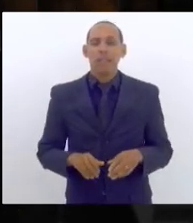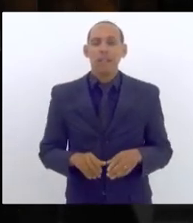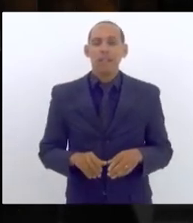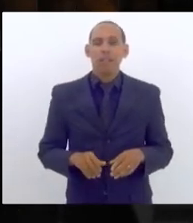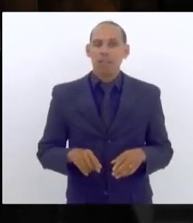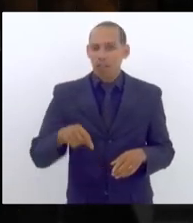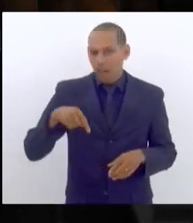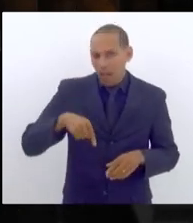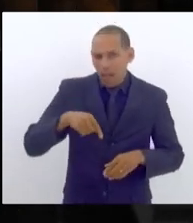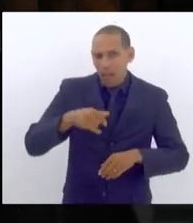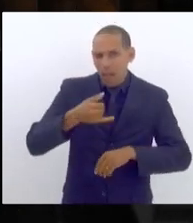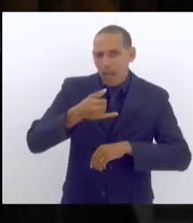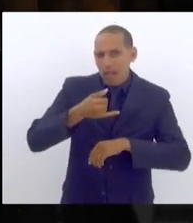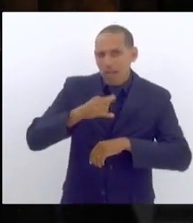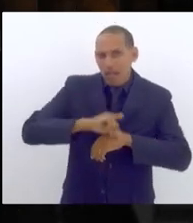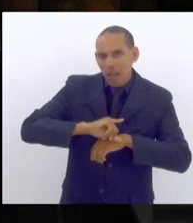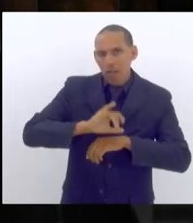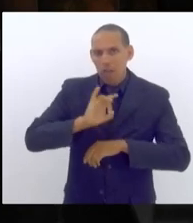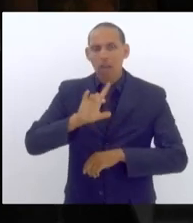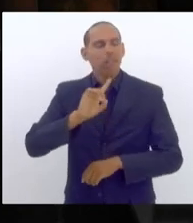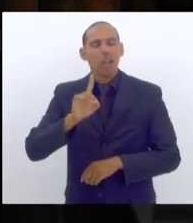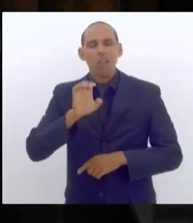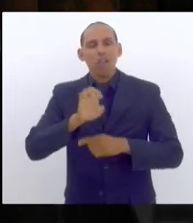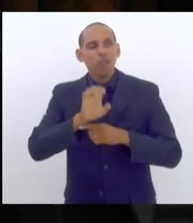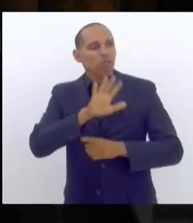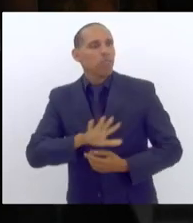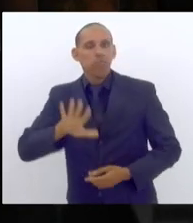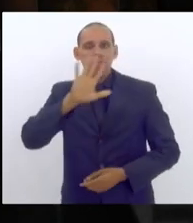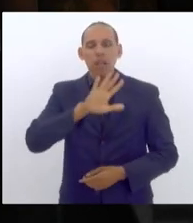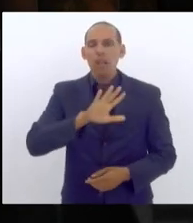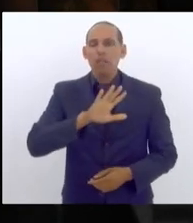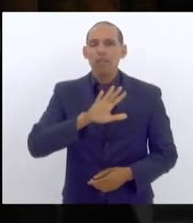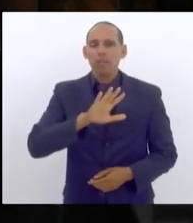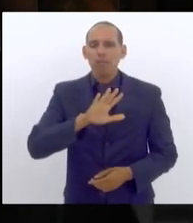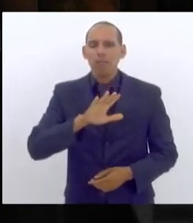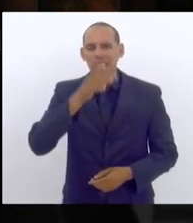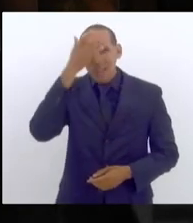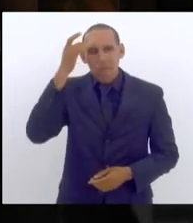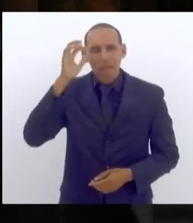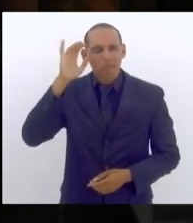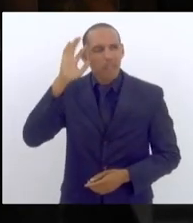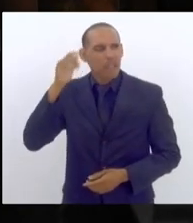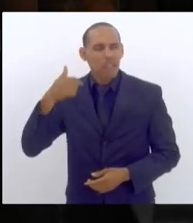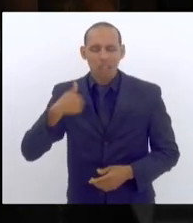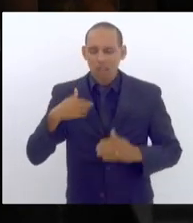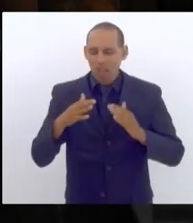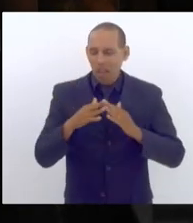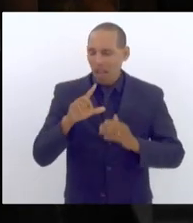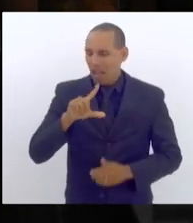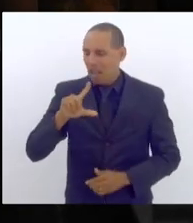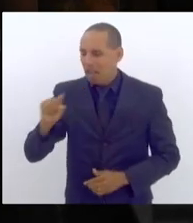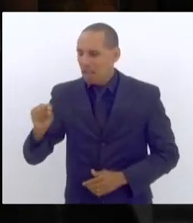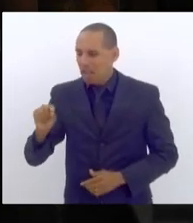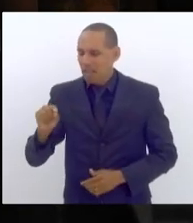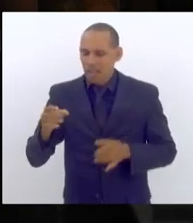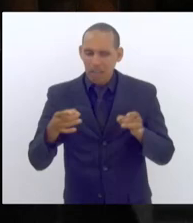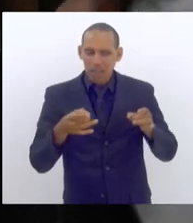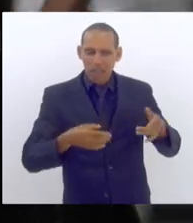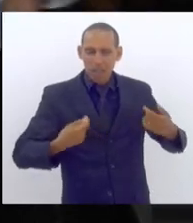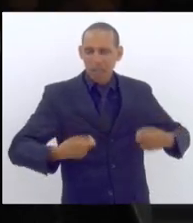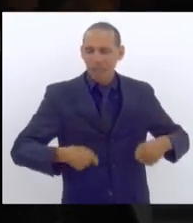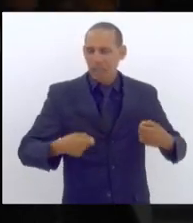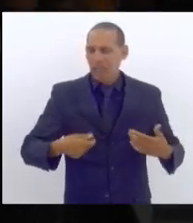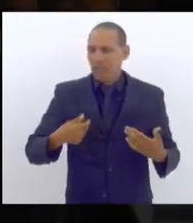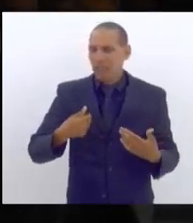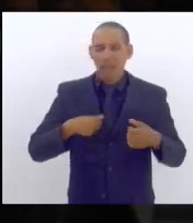todo o Estado, muitas pessoas ficavam, será que eu vou ter que sair da minha casa? Será que eu vou poder ficar aqui?